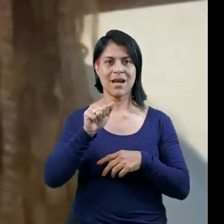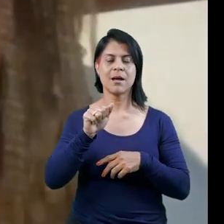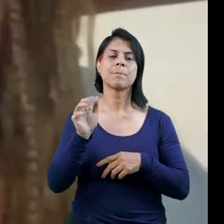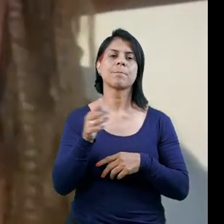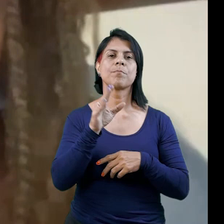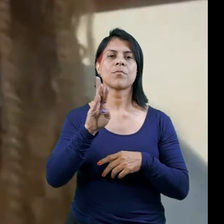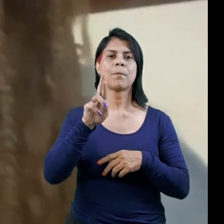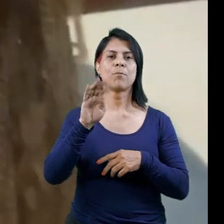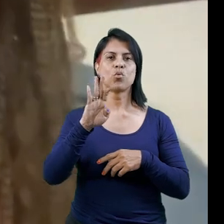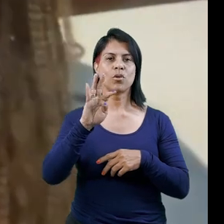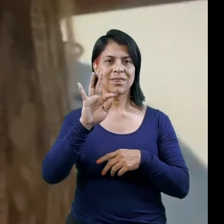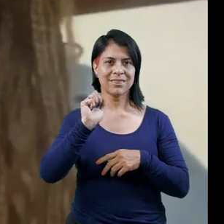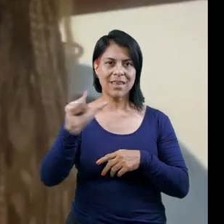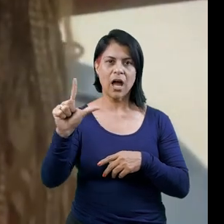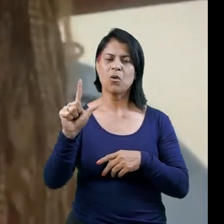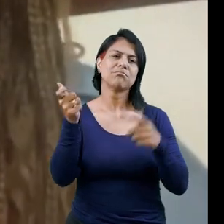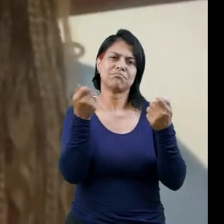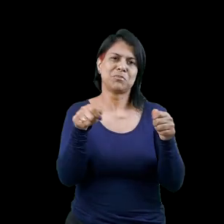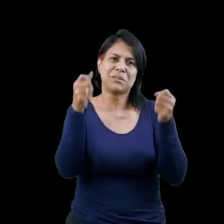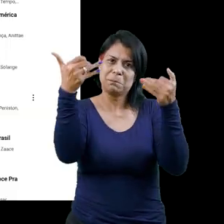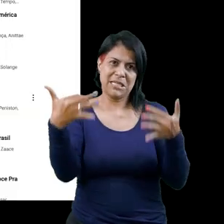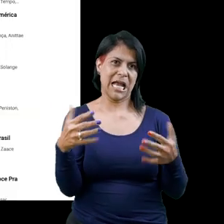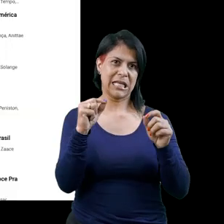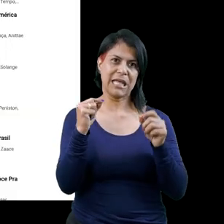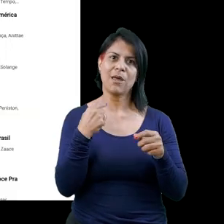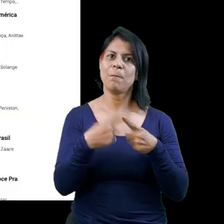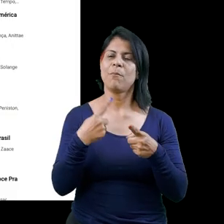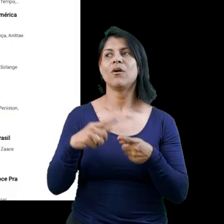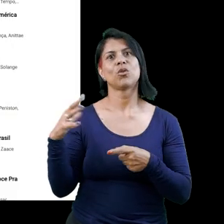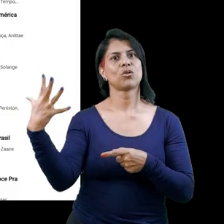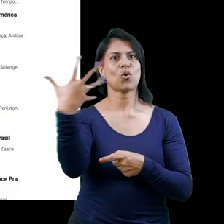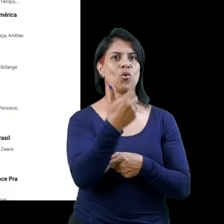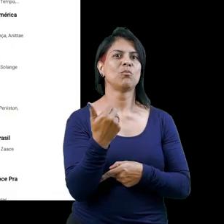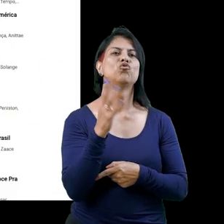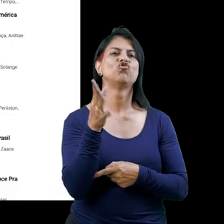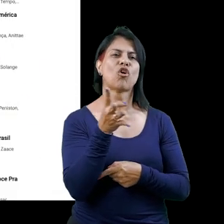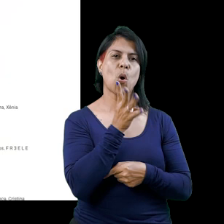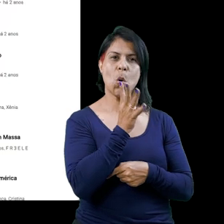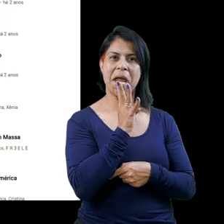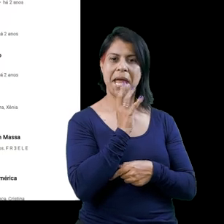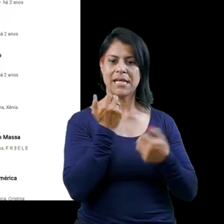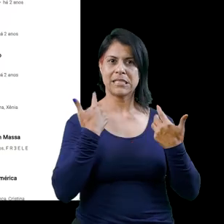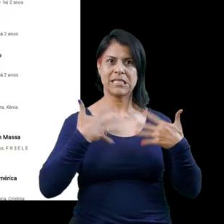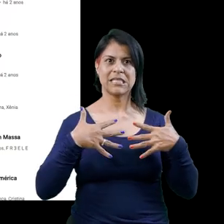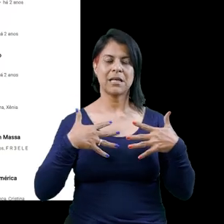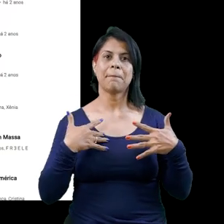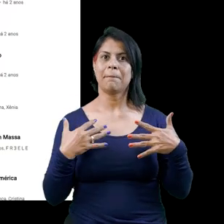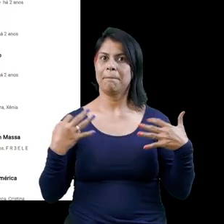que dispensa apresentações. Assim, a Mona é macabra, como ela mesma se coloca.